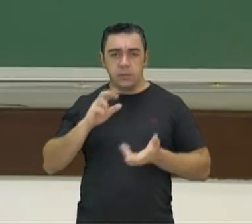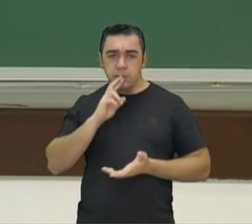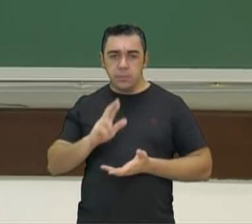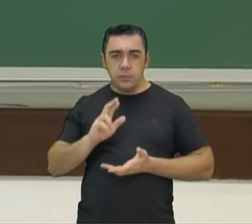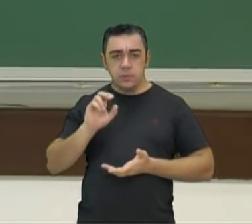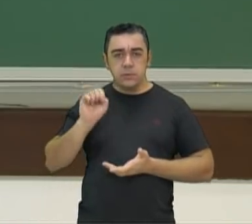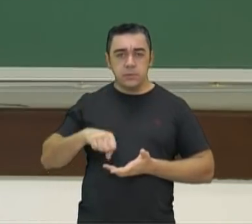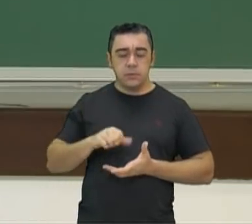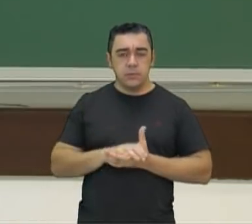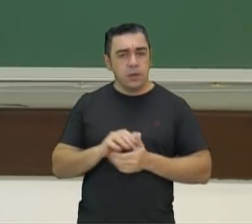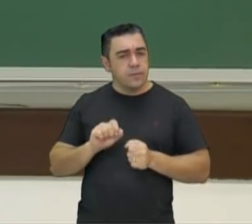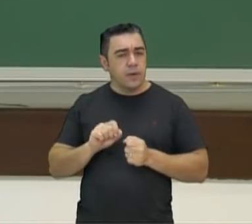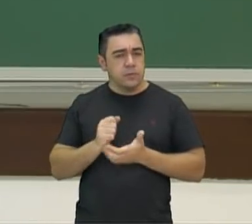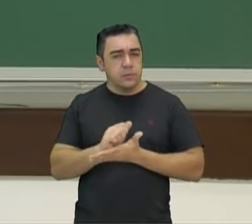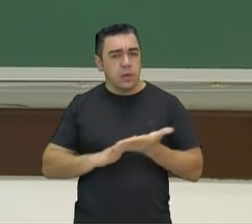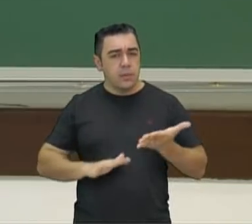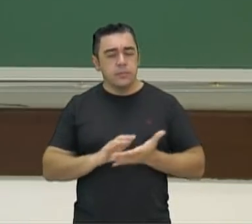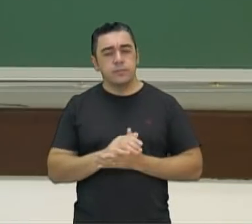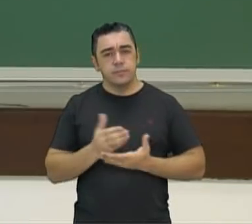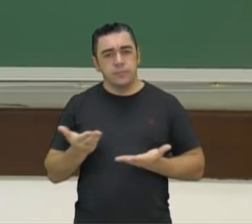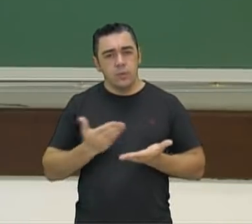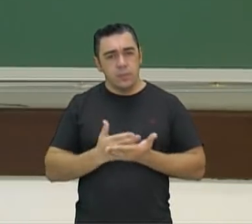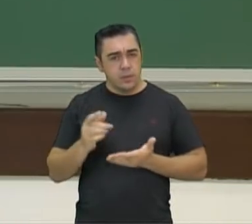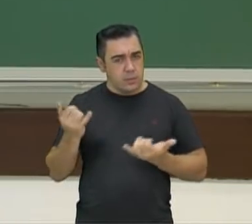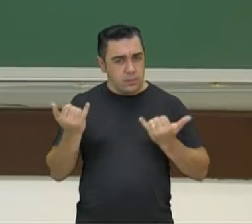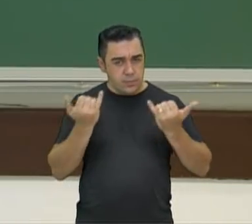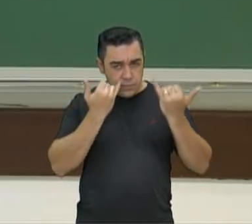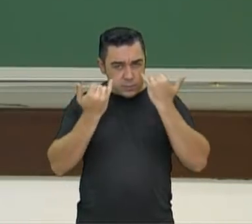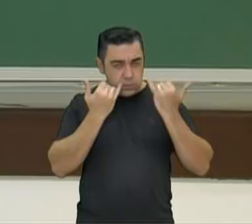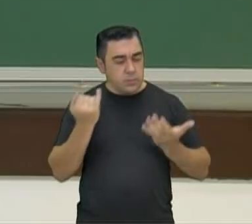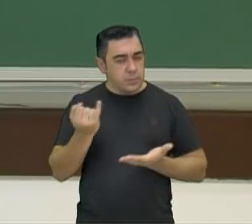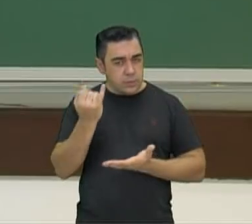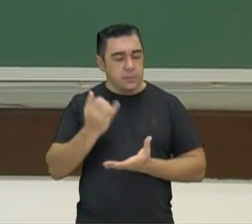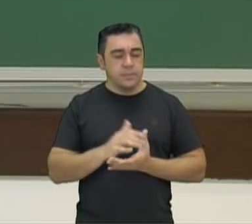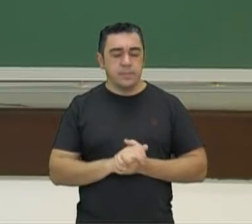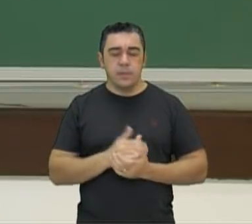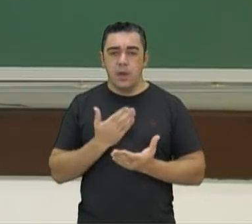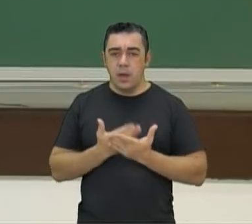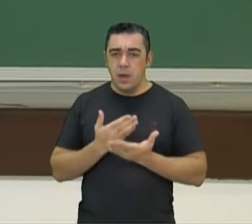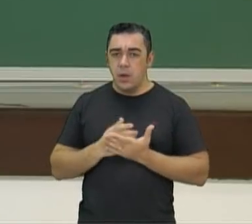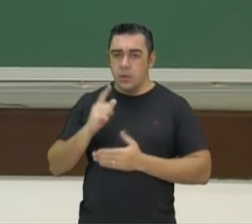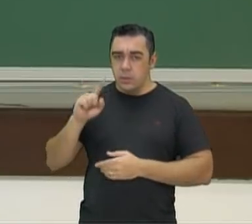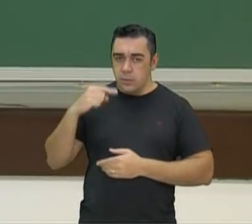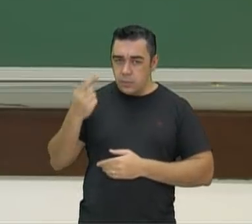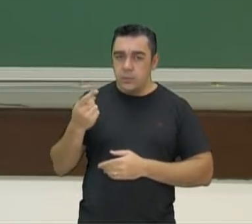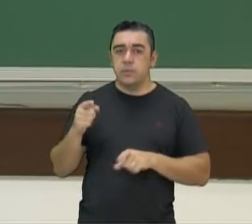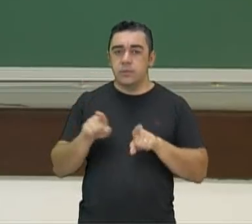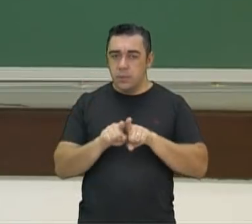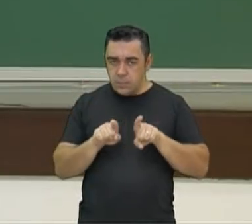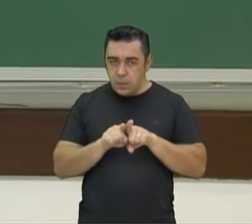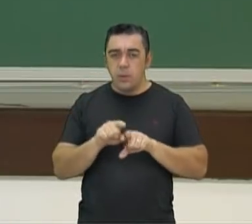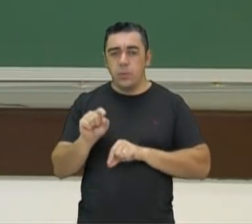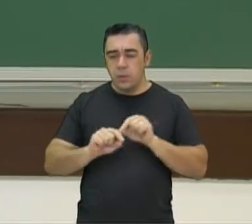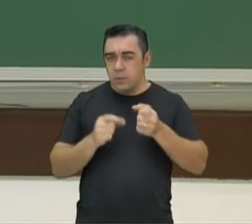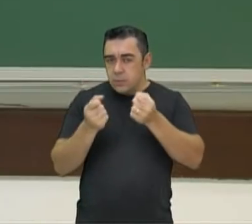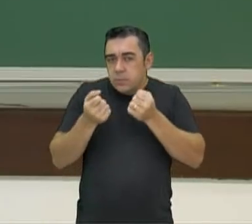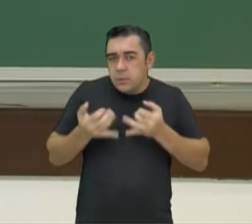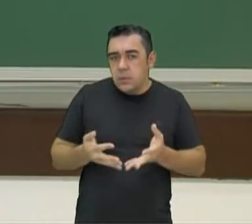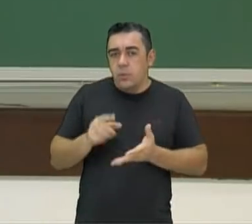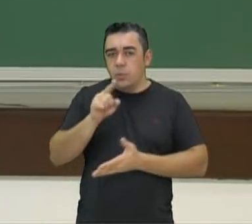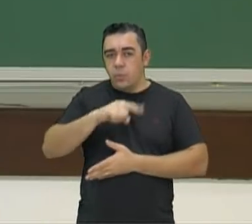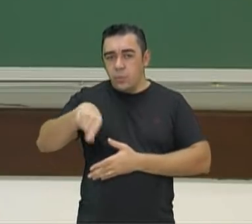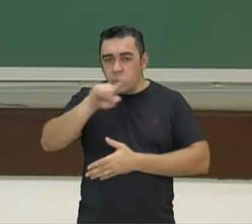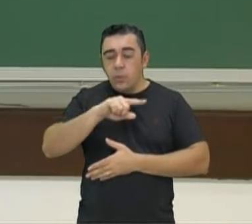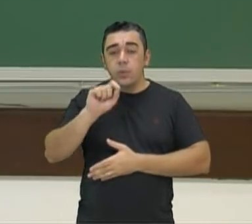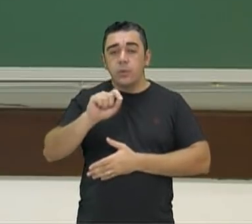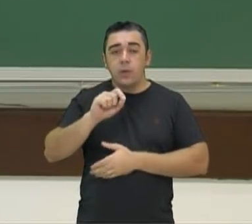aí faz sua atividade, beleza? São dados importantíssimos. Na aula próxima passada também, eu tinha falado de que iria